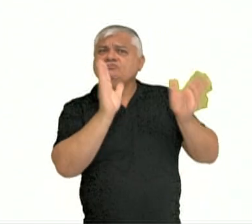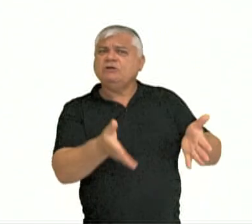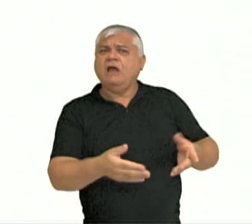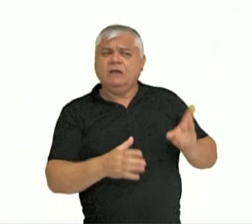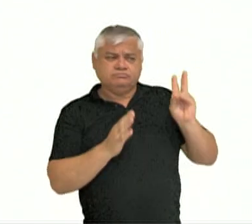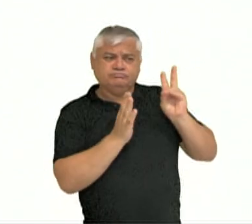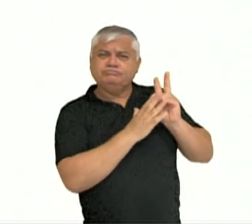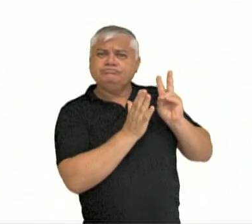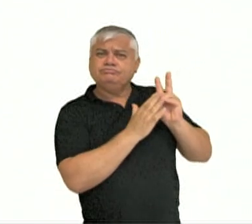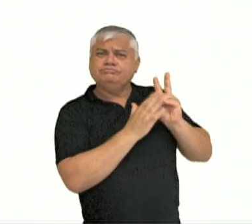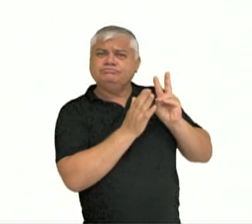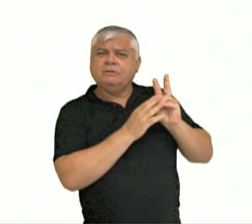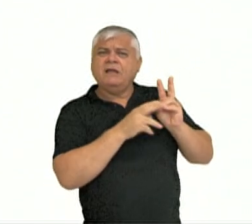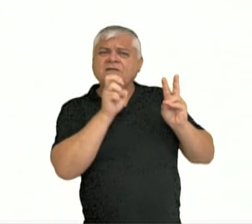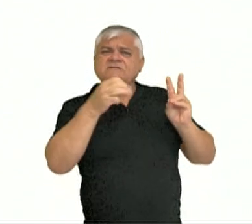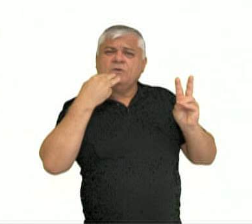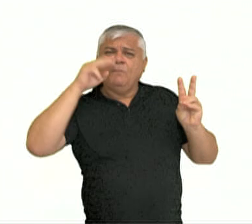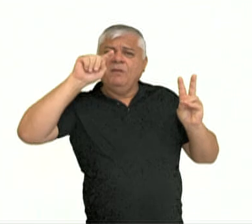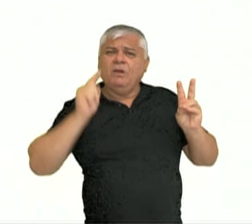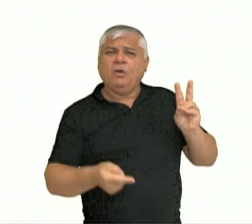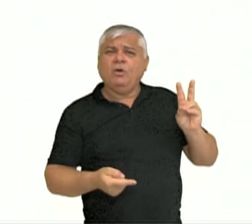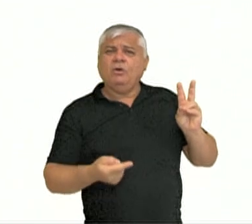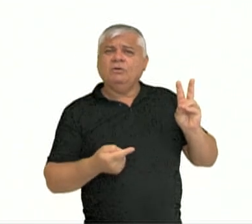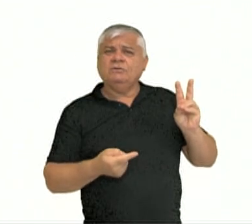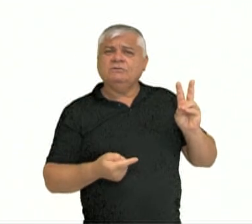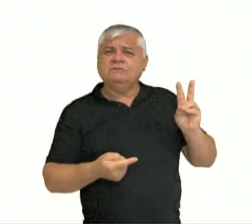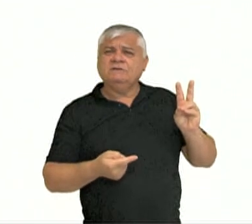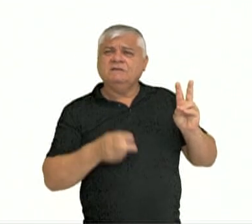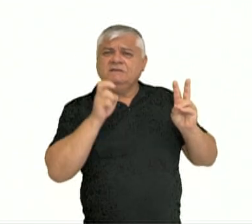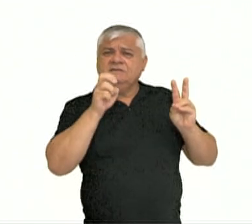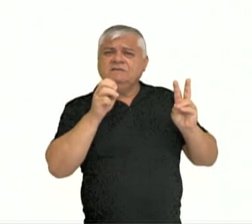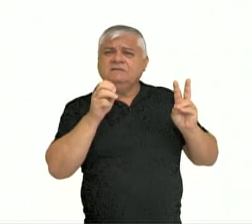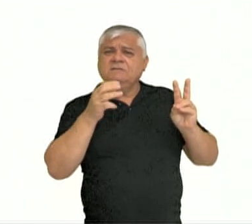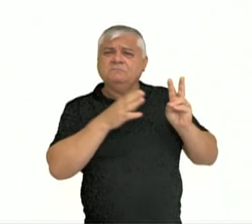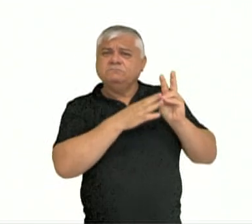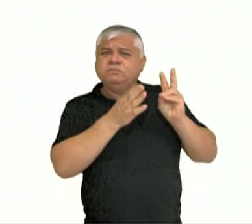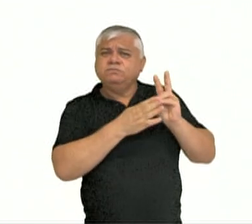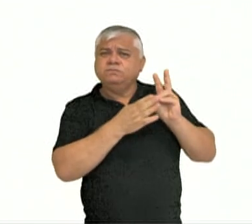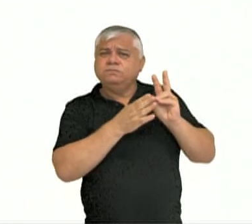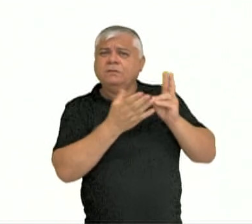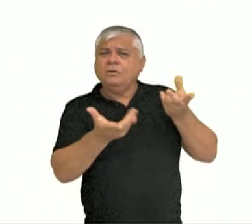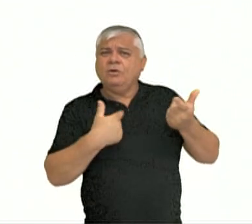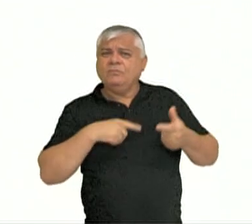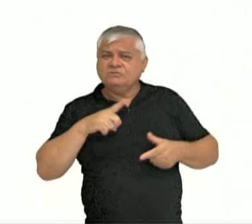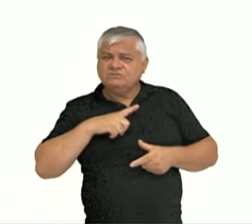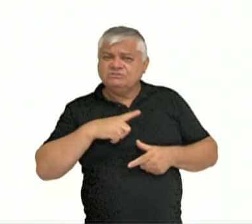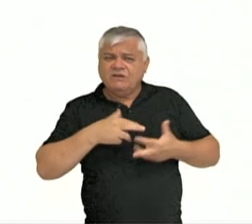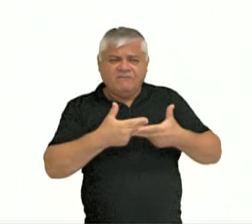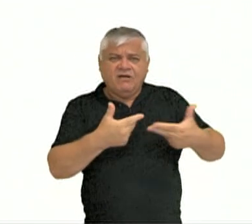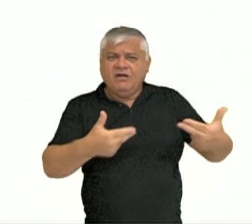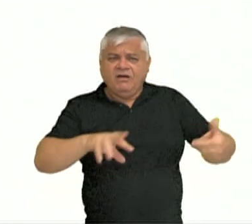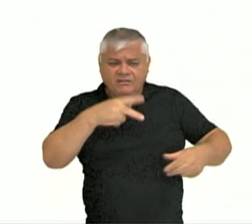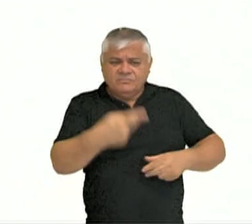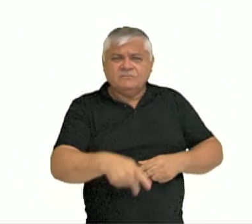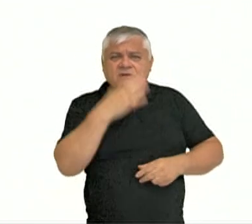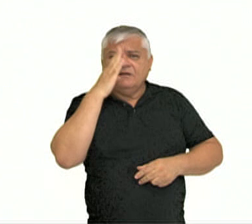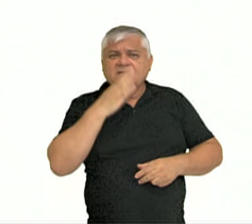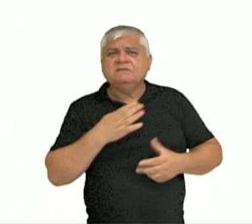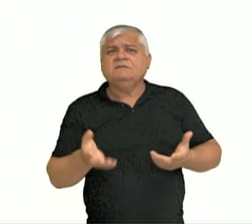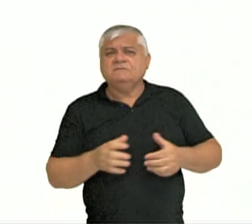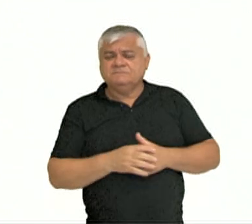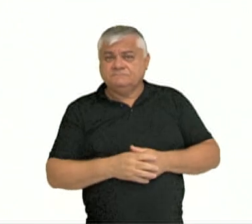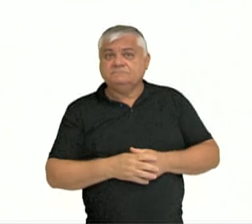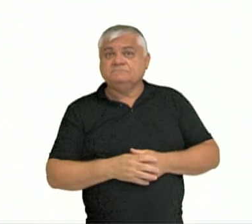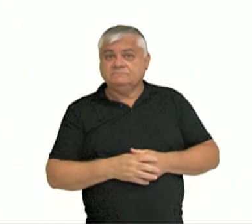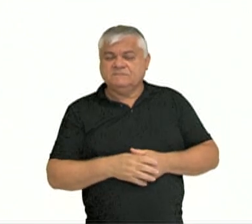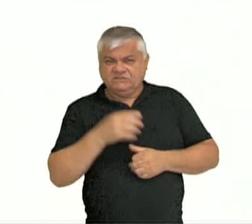de 5 milhões de corações pulsantes tupi-guaranis no Brasil? Meu amigo.